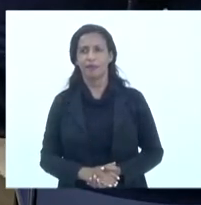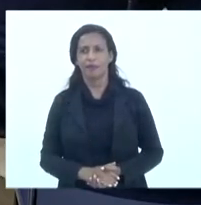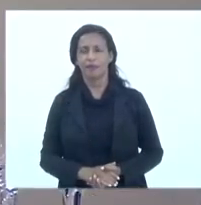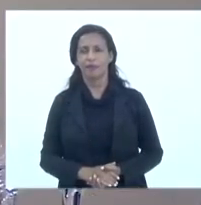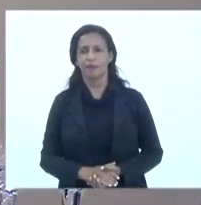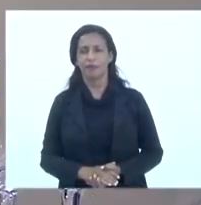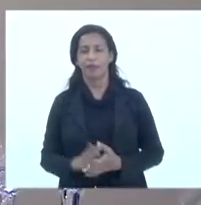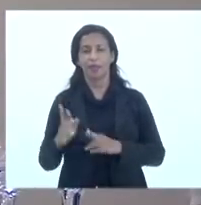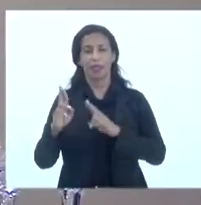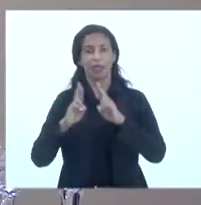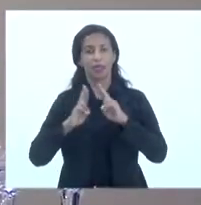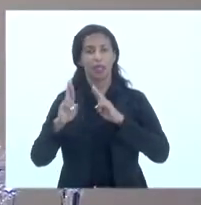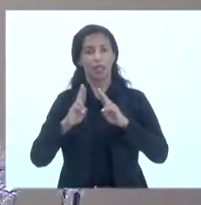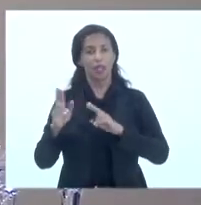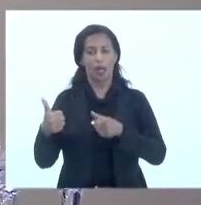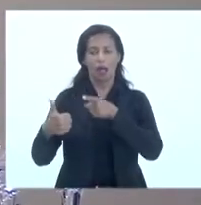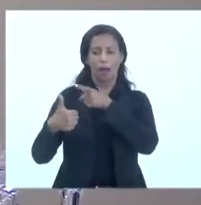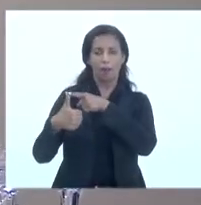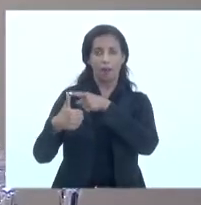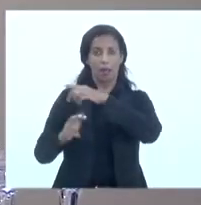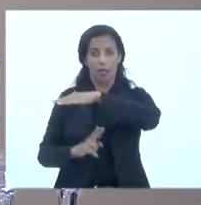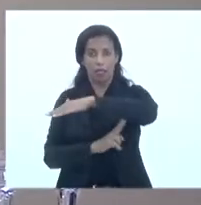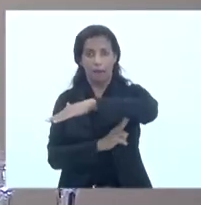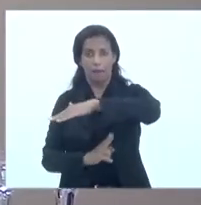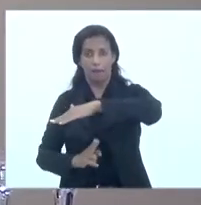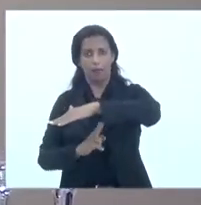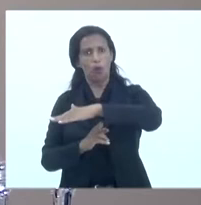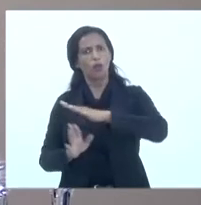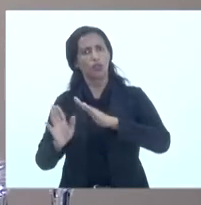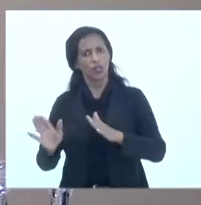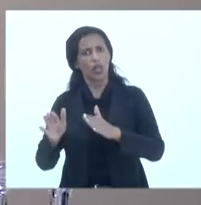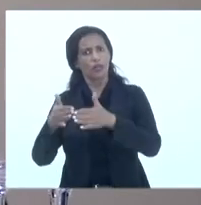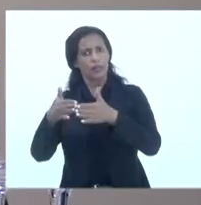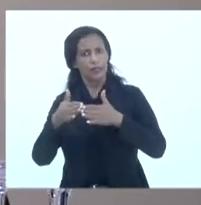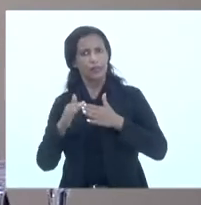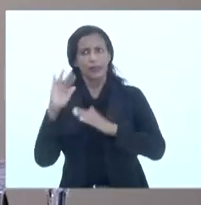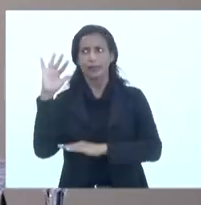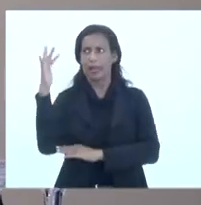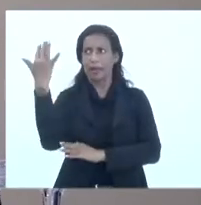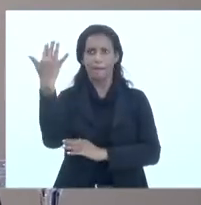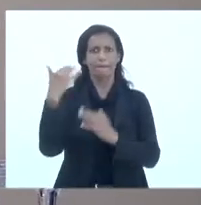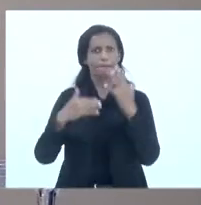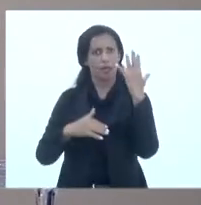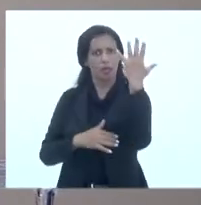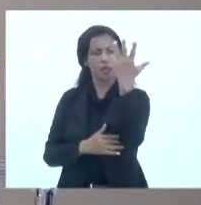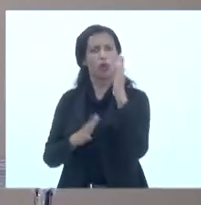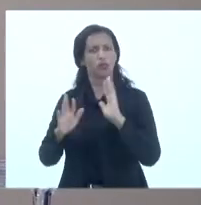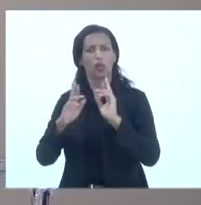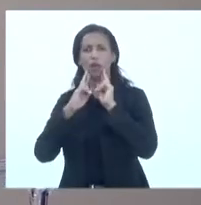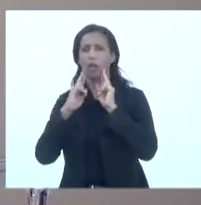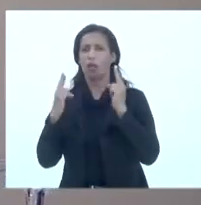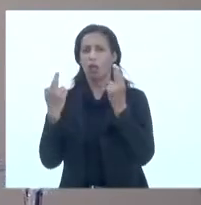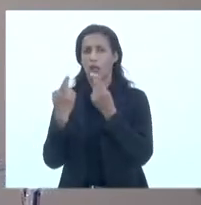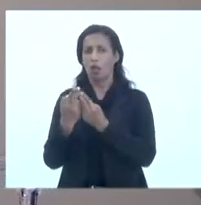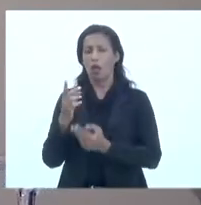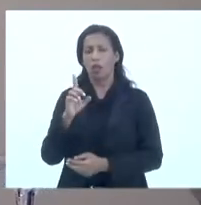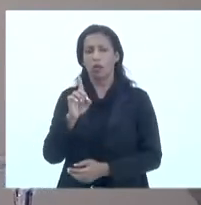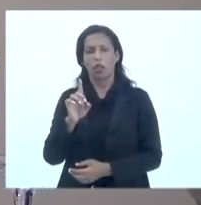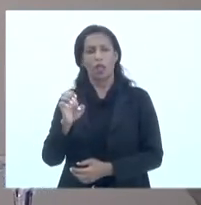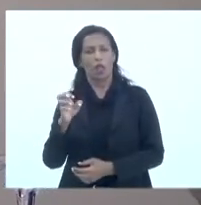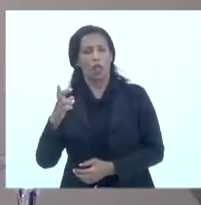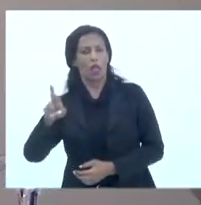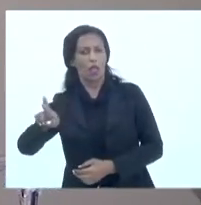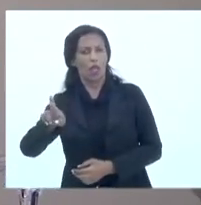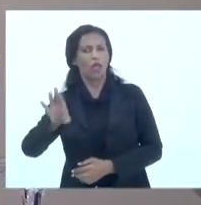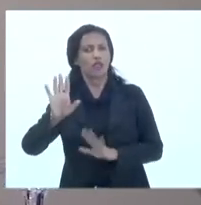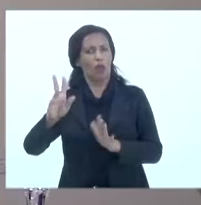em relação à primeira demanda da ponte, a gente tem inclusive a licença ambiental. Já foi feita uma reunião lá no DR,